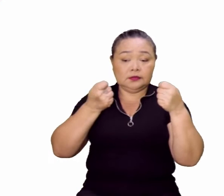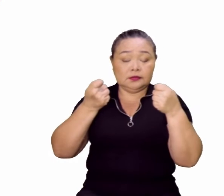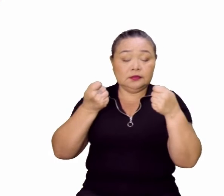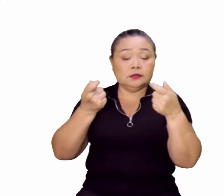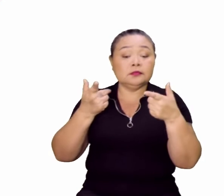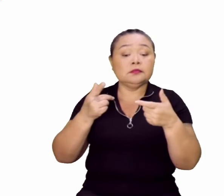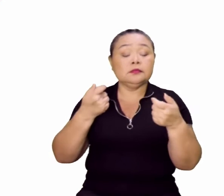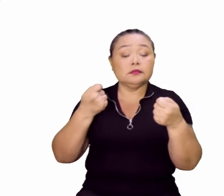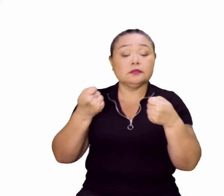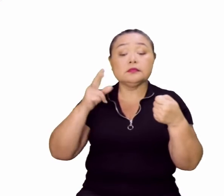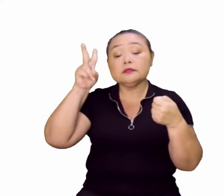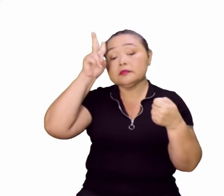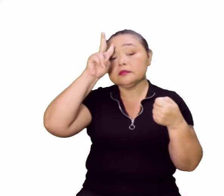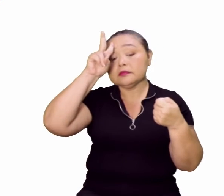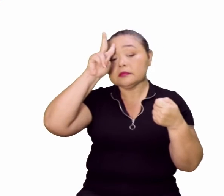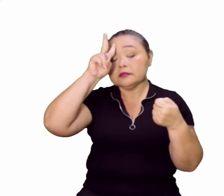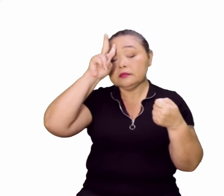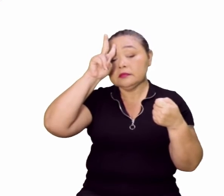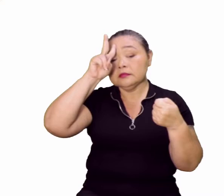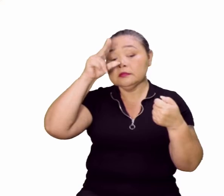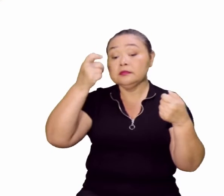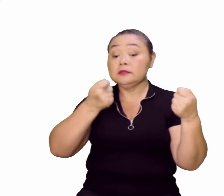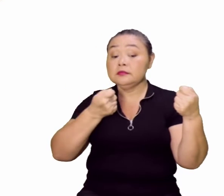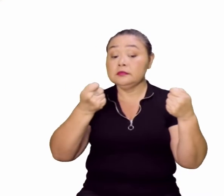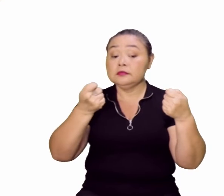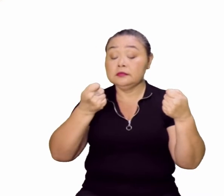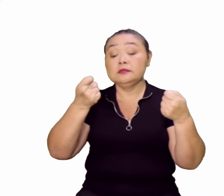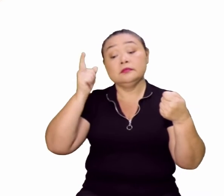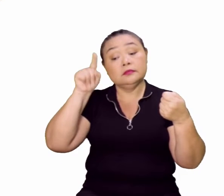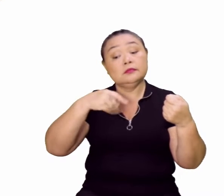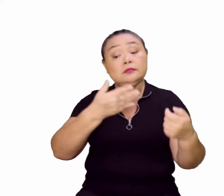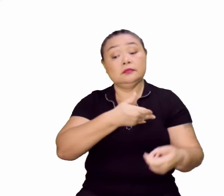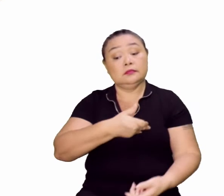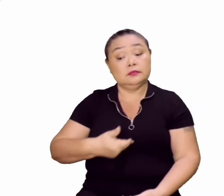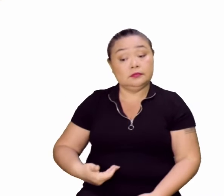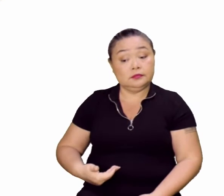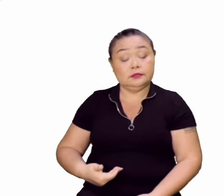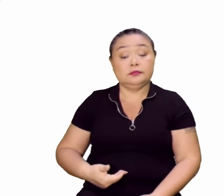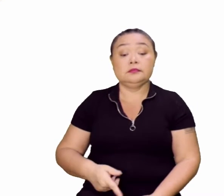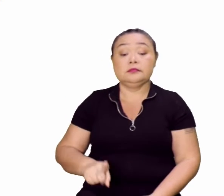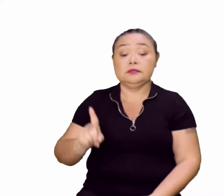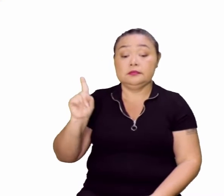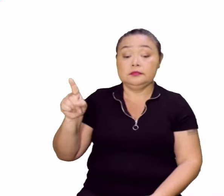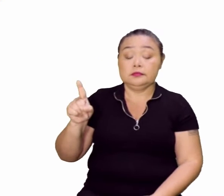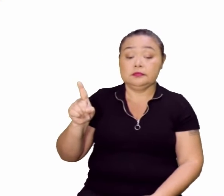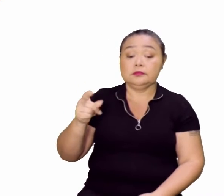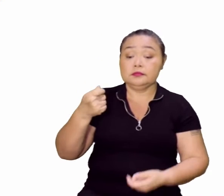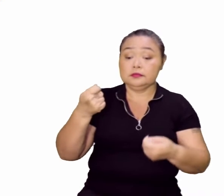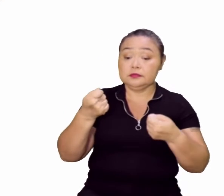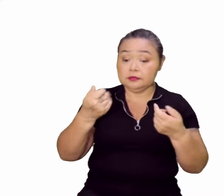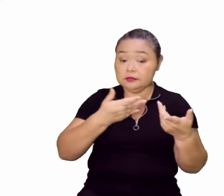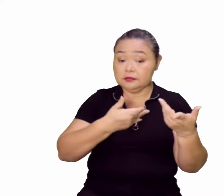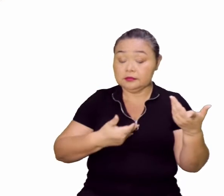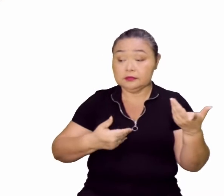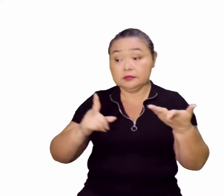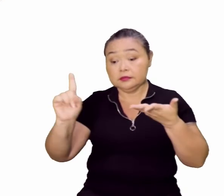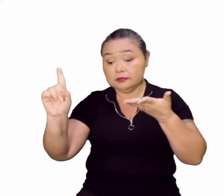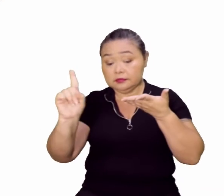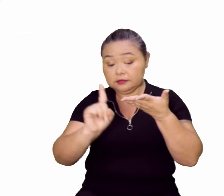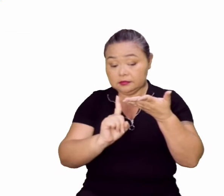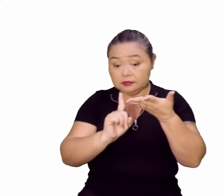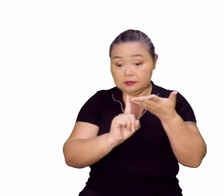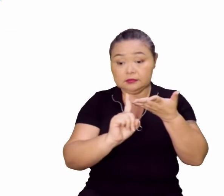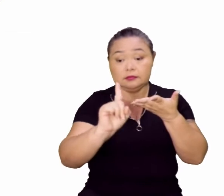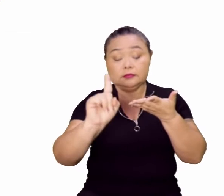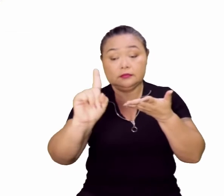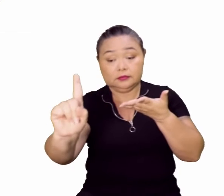pensar em controlada, lembre-se que quem faz esse controle é o Estado. O Estado controla quem entra e